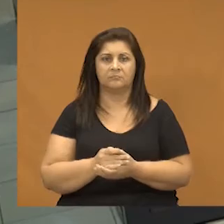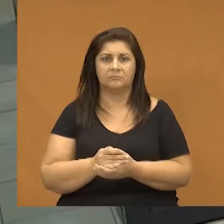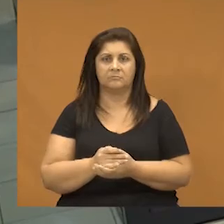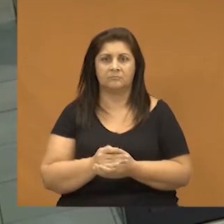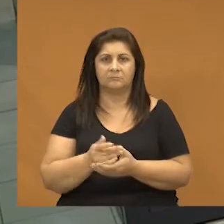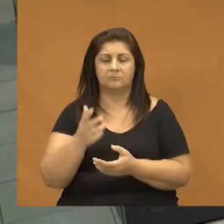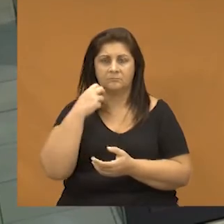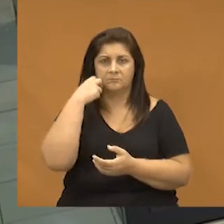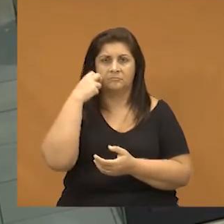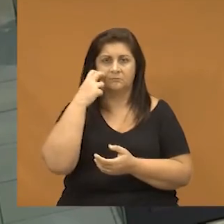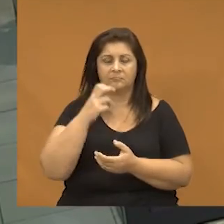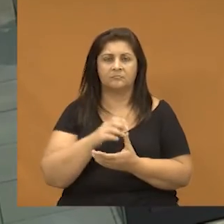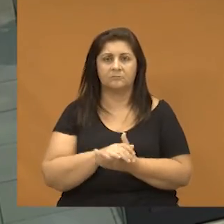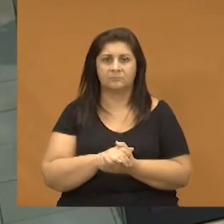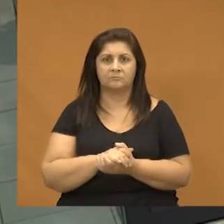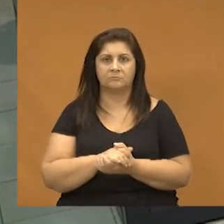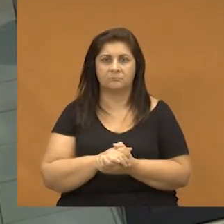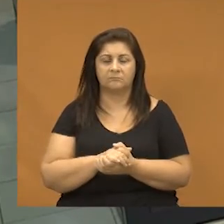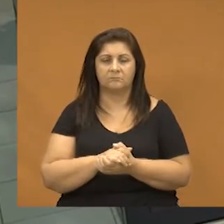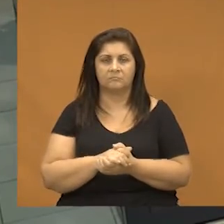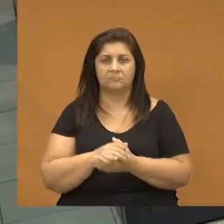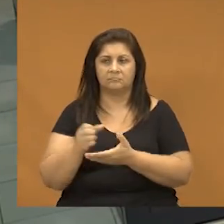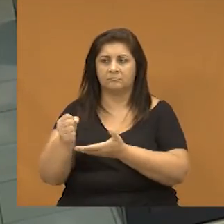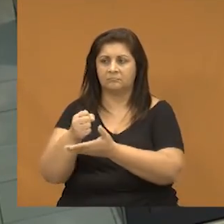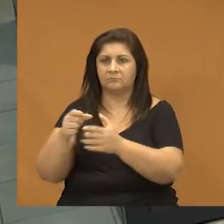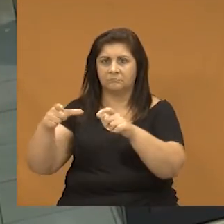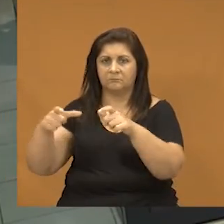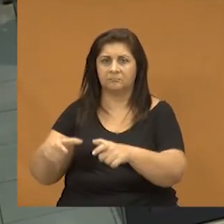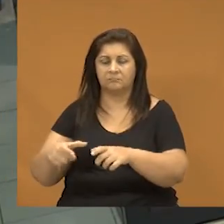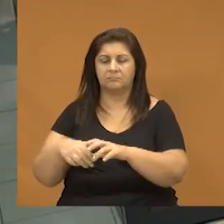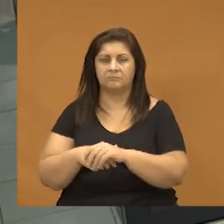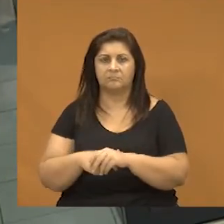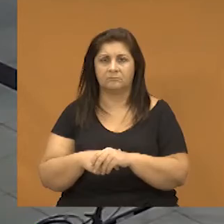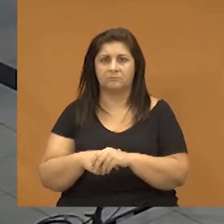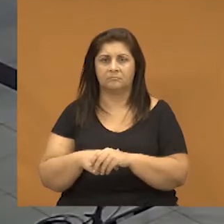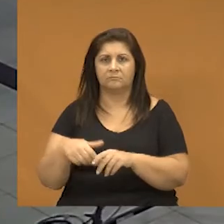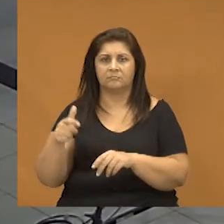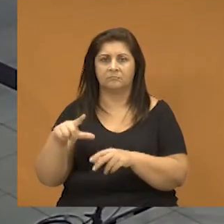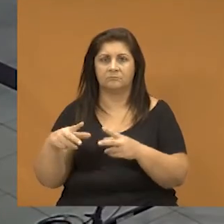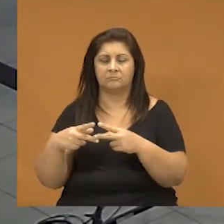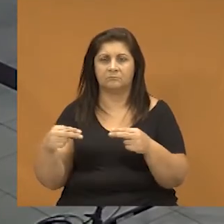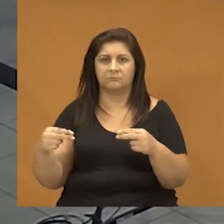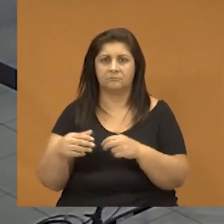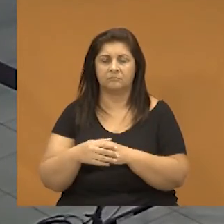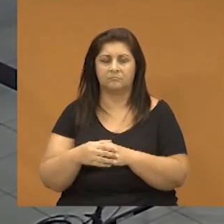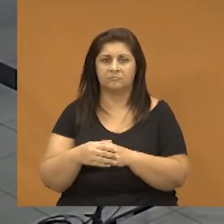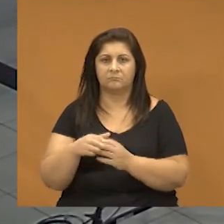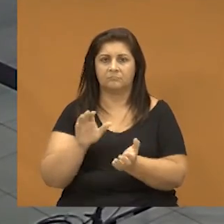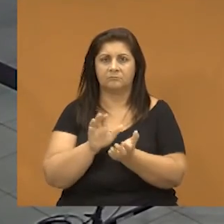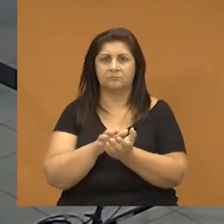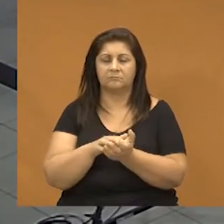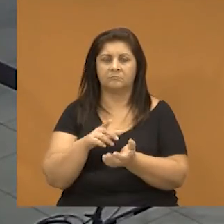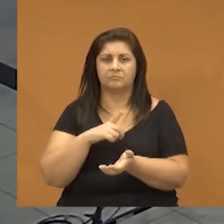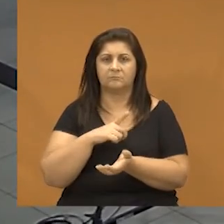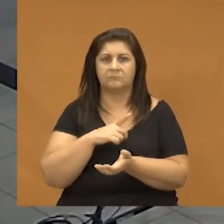uma vergonha, gente. Tá uma vergonha aquela base do SAMU. Outra coisa, Jacareí tem um